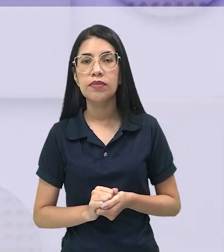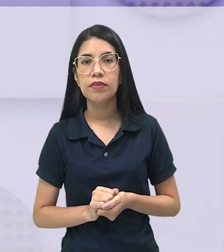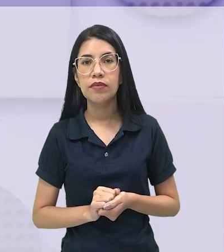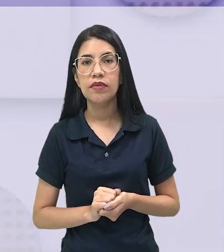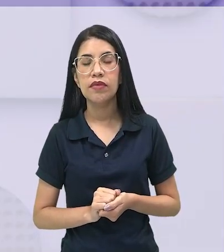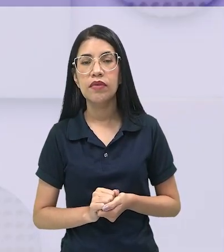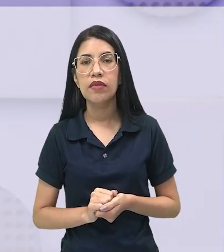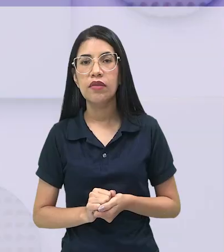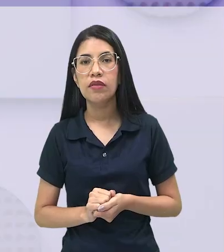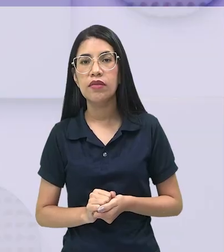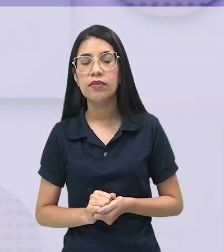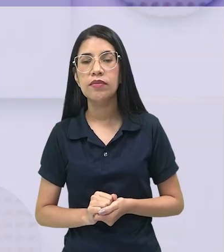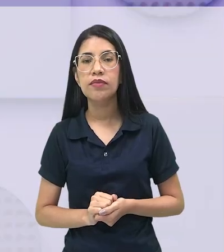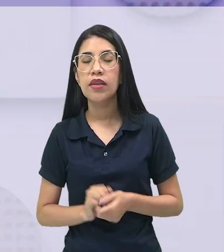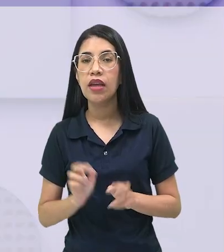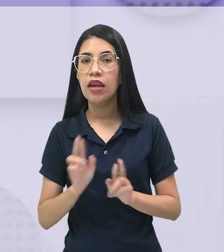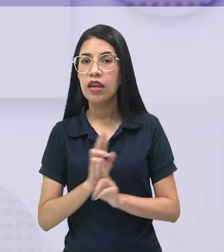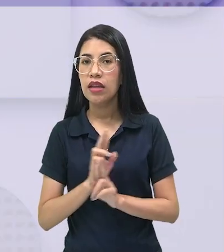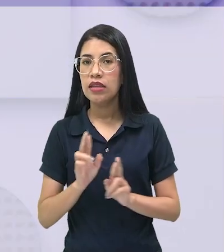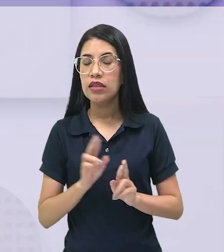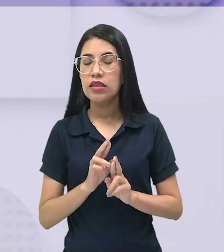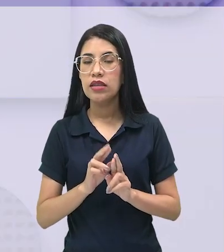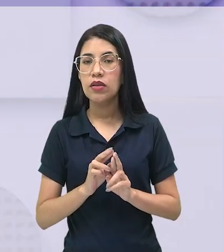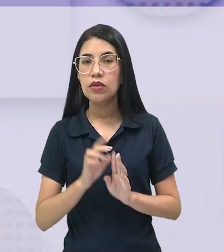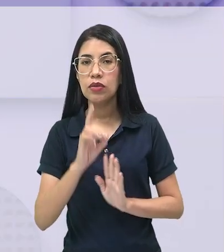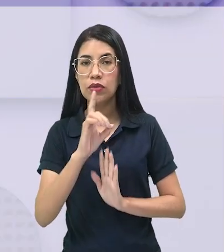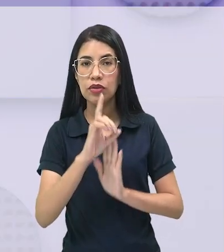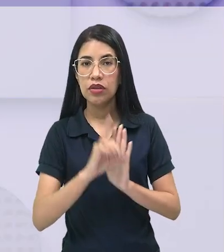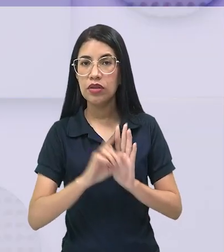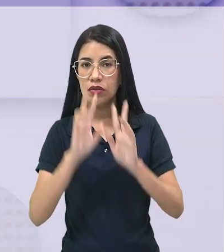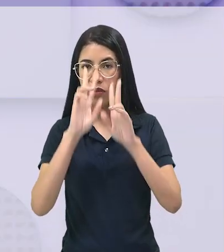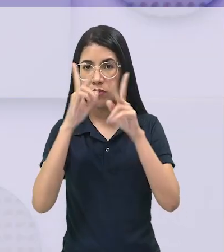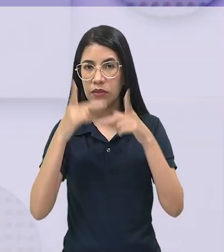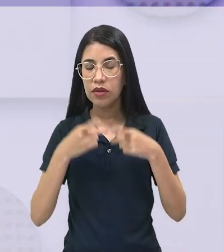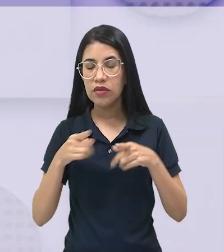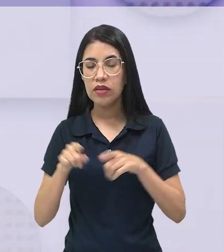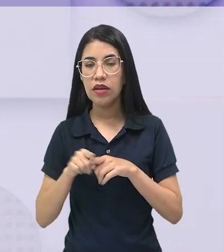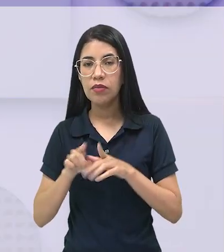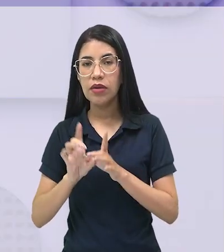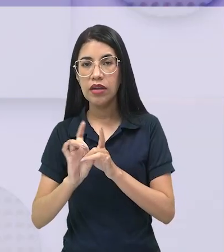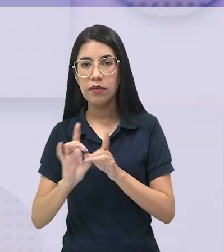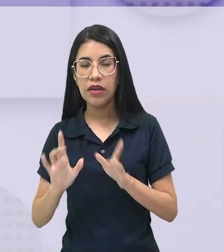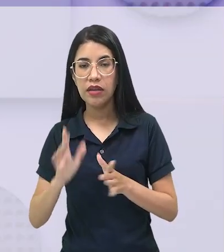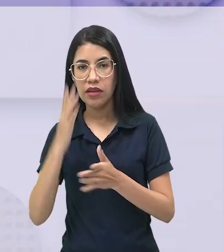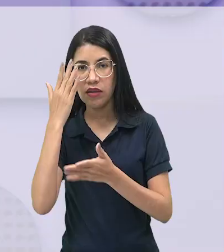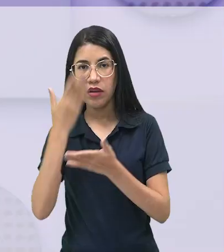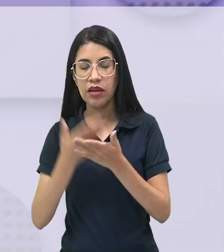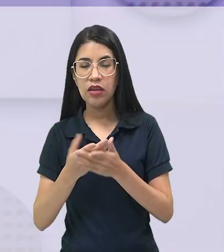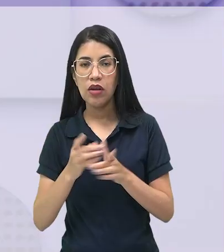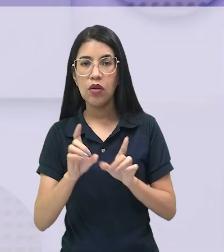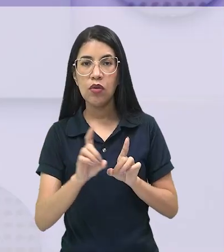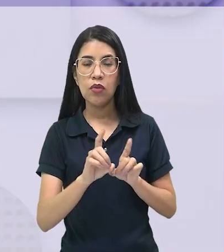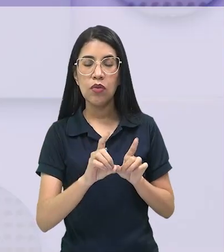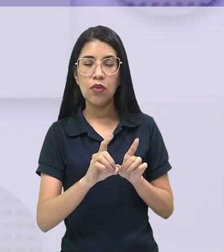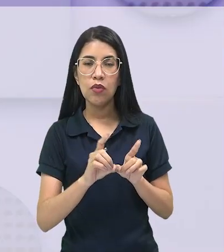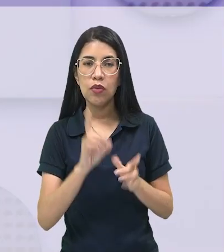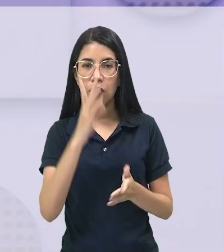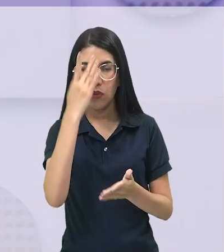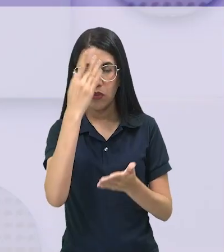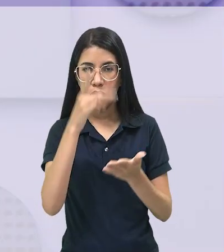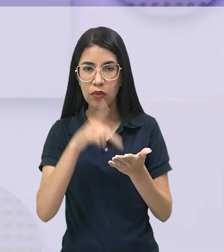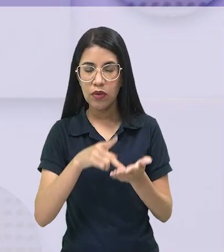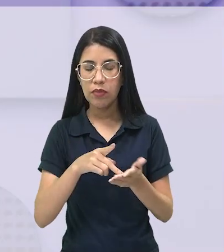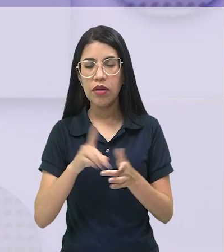relação entre direitos humanos e a liberdade de crença, de religião, que é dogma, doutrina